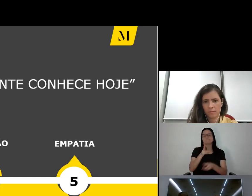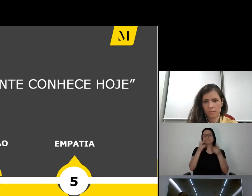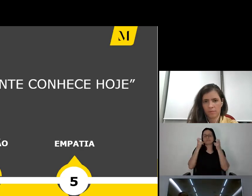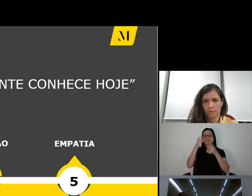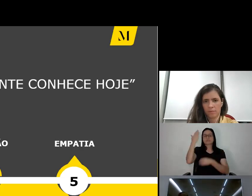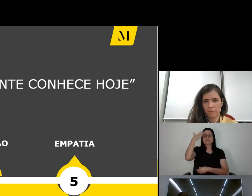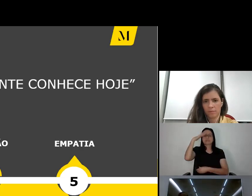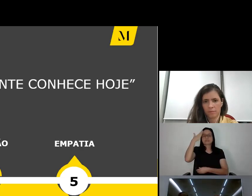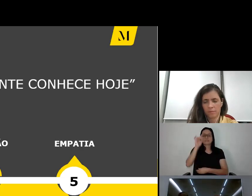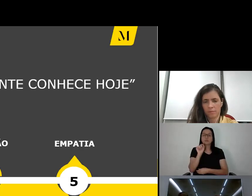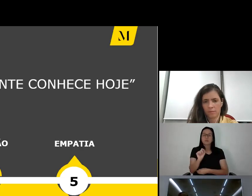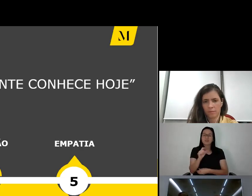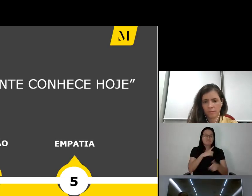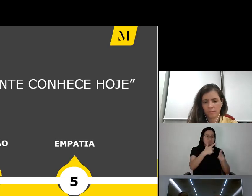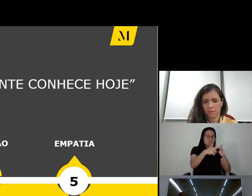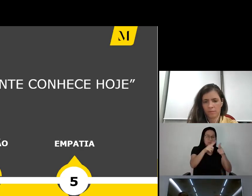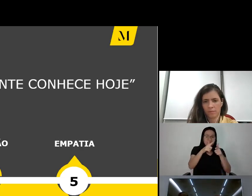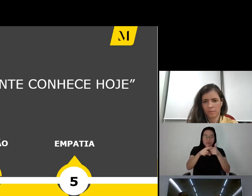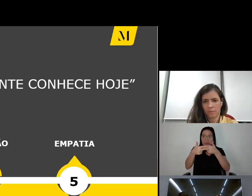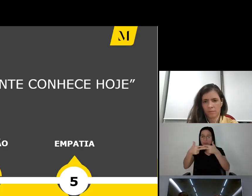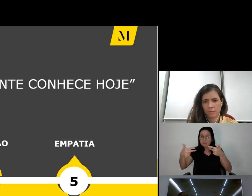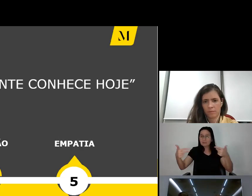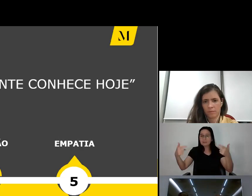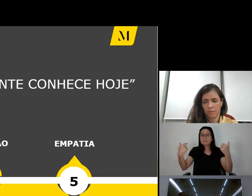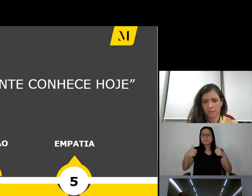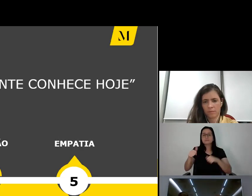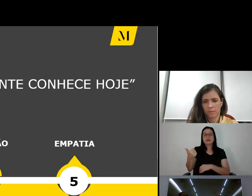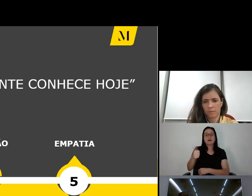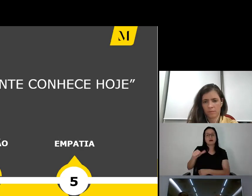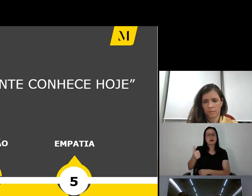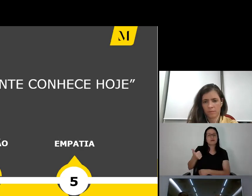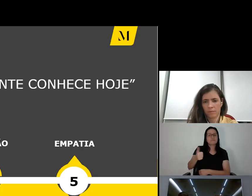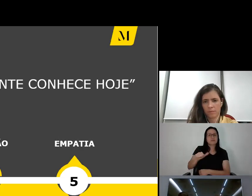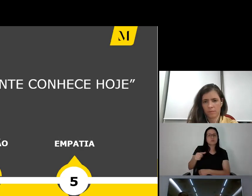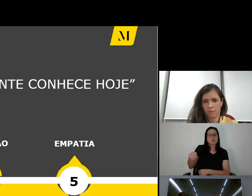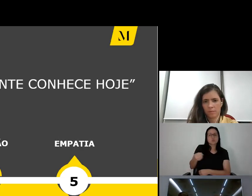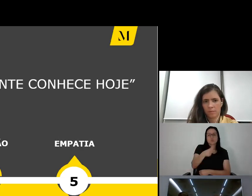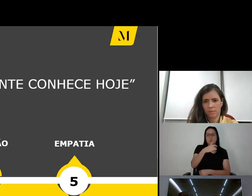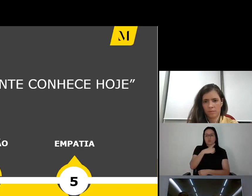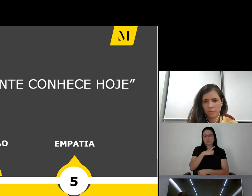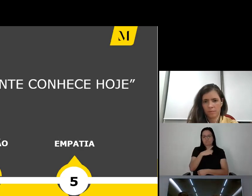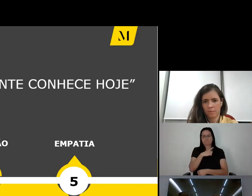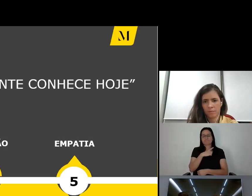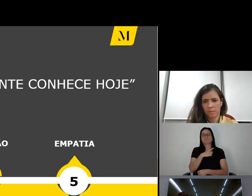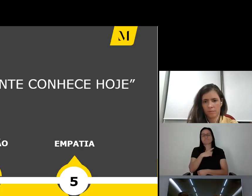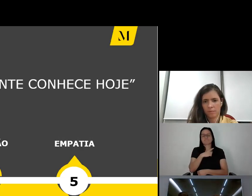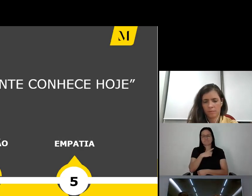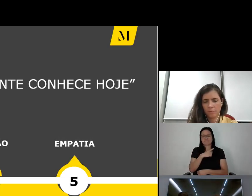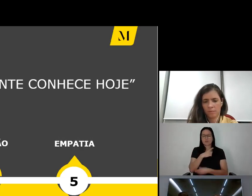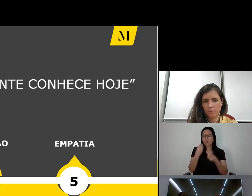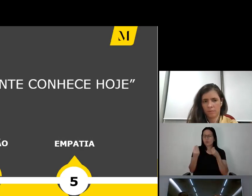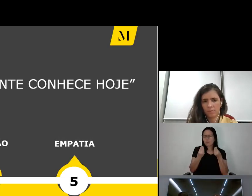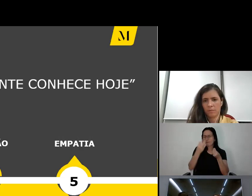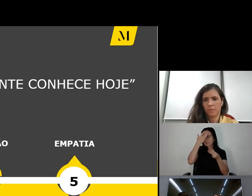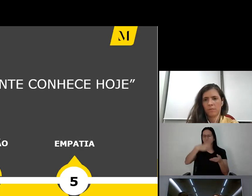eles precisam sempre de uma nova análise. Né? A resiliência é uma característica de alguém que